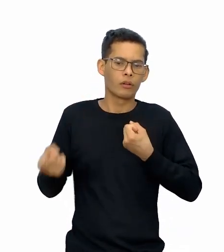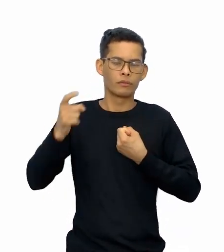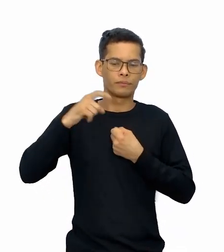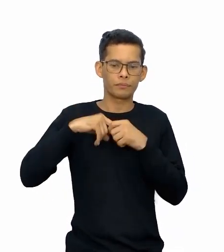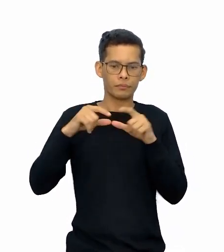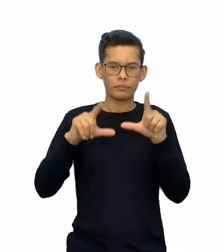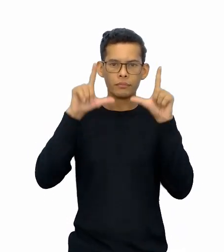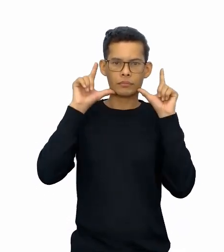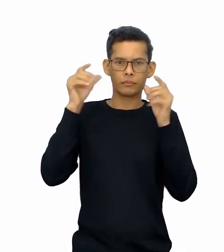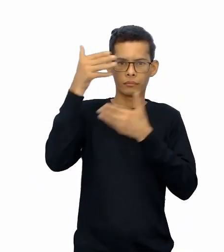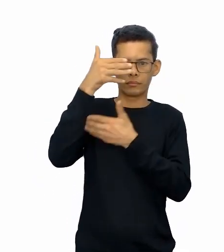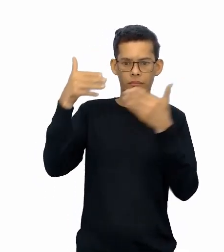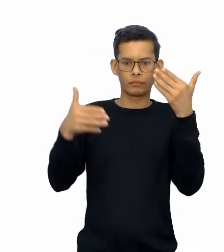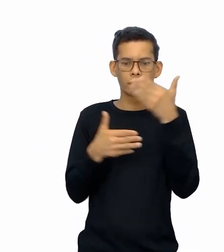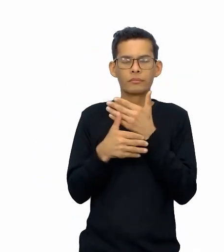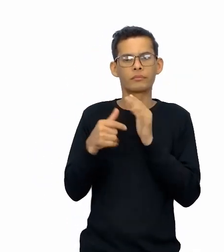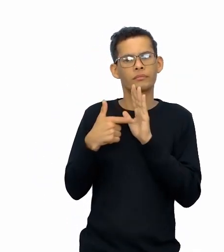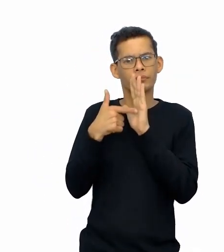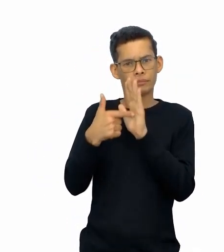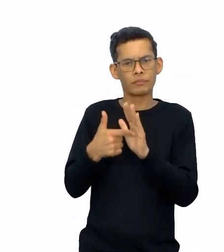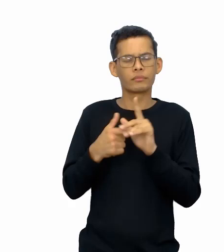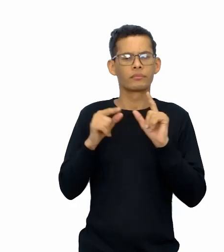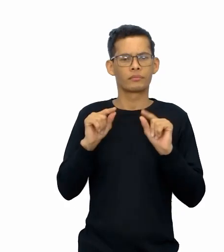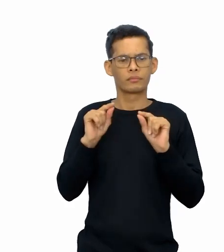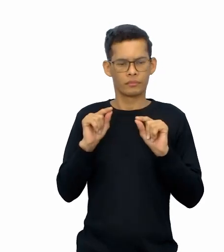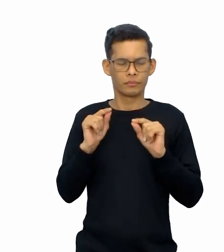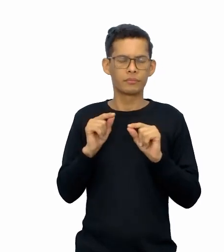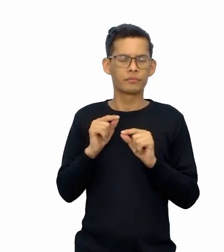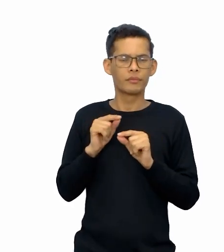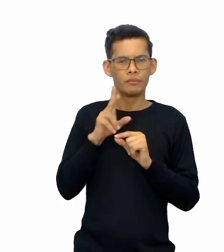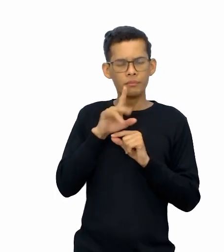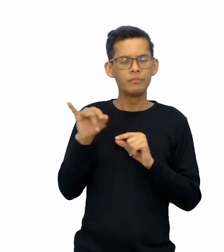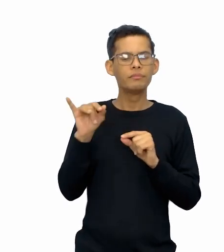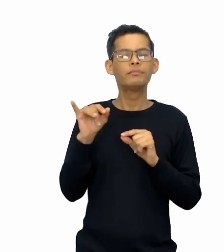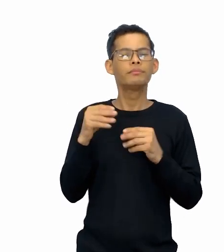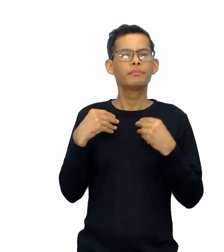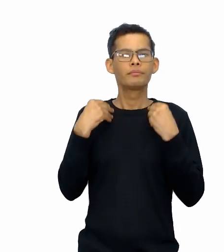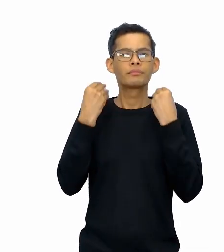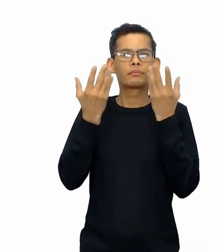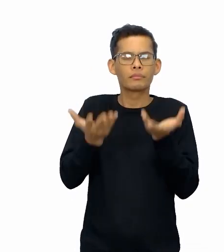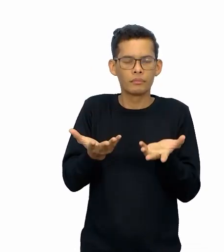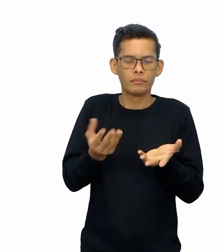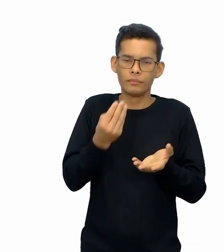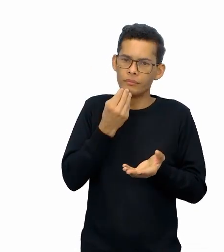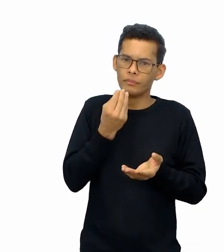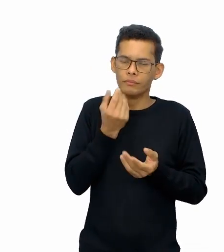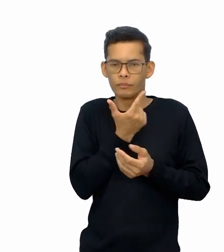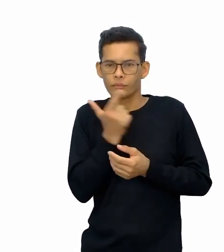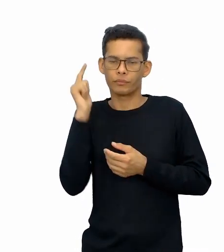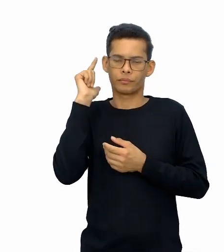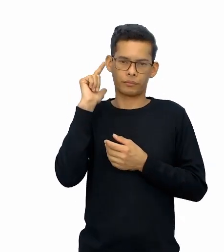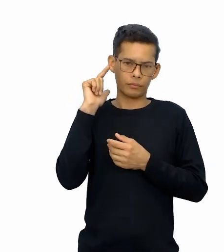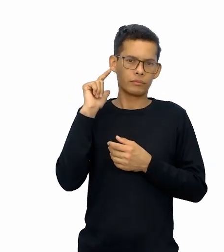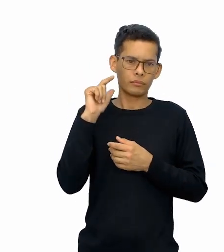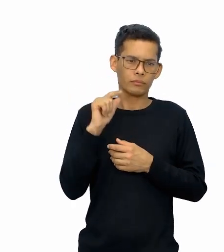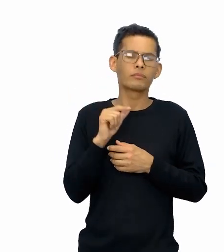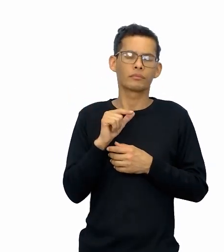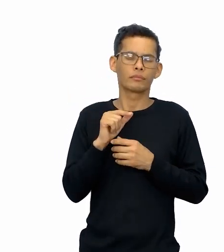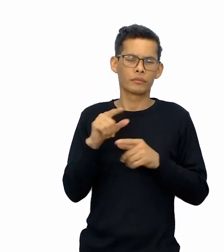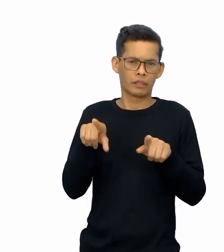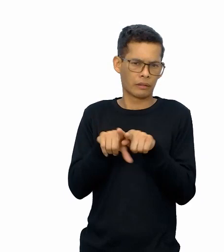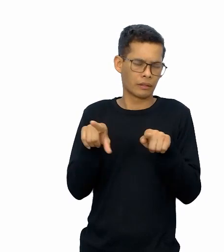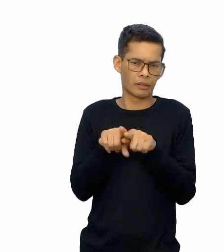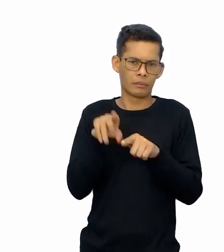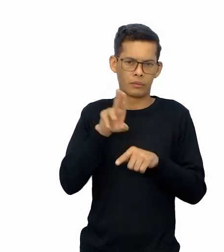aos slides e a gente vai deixar uma outra possibilidade que não pode faltar,